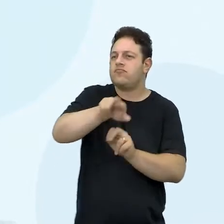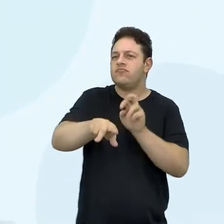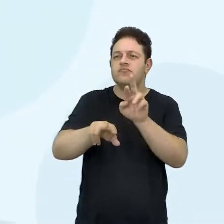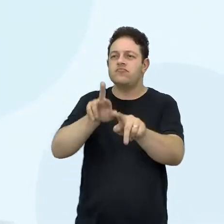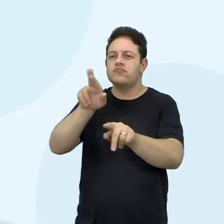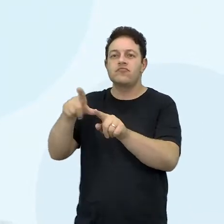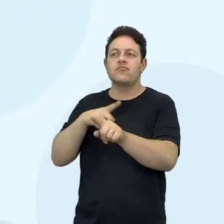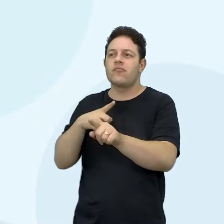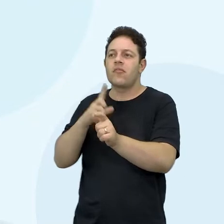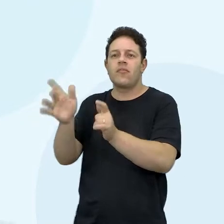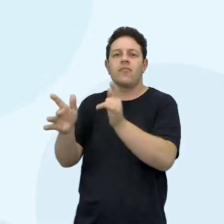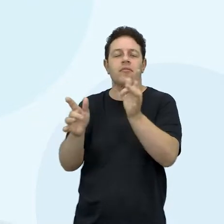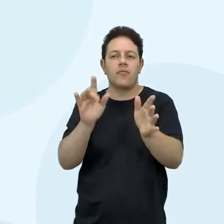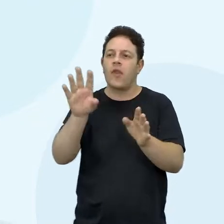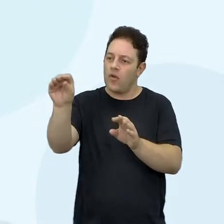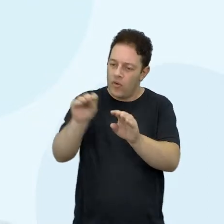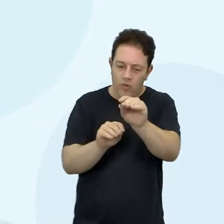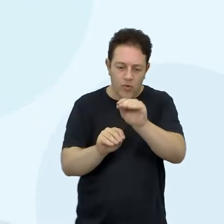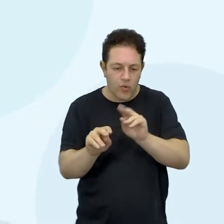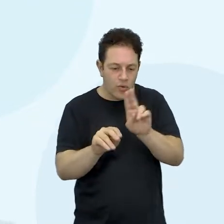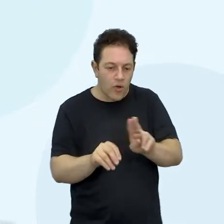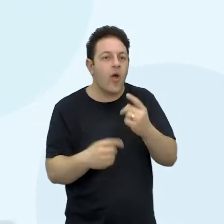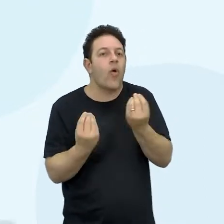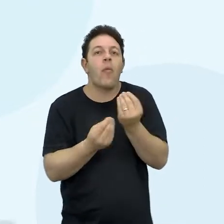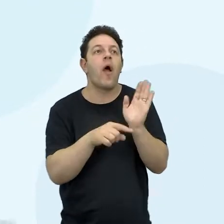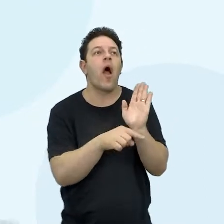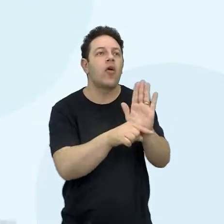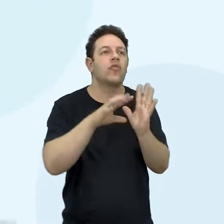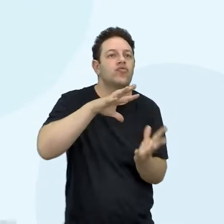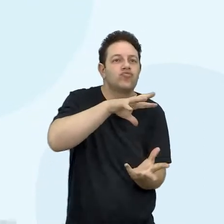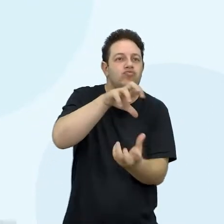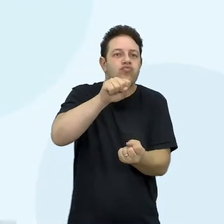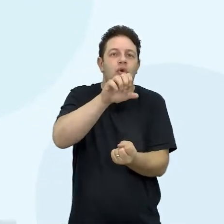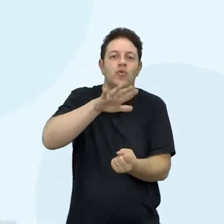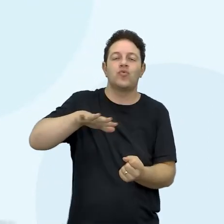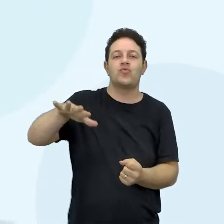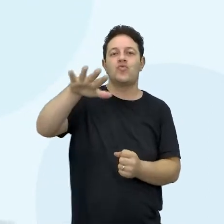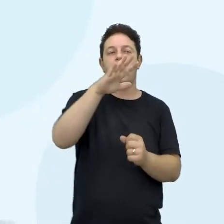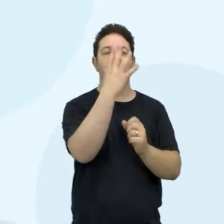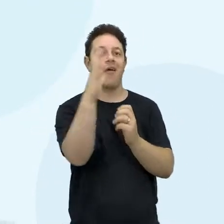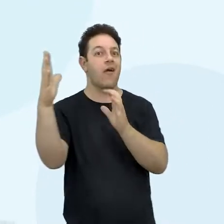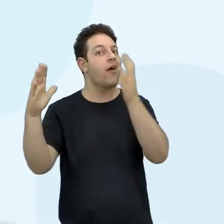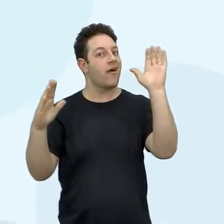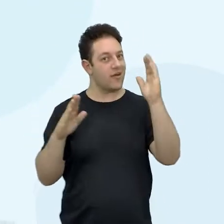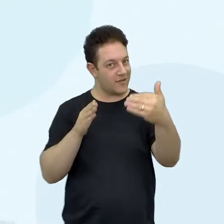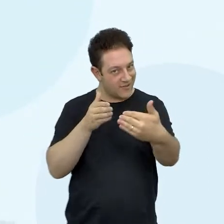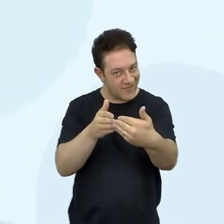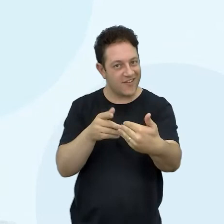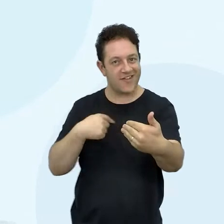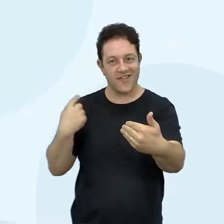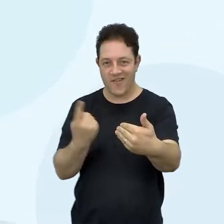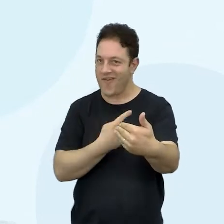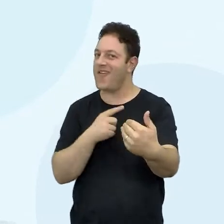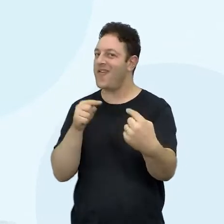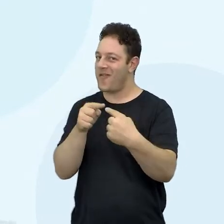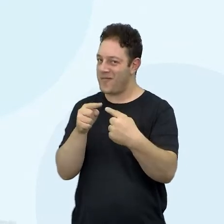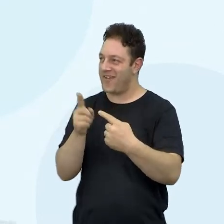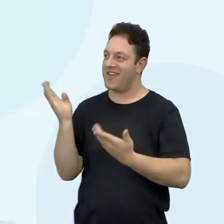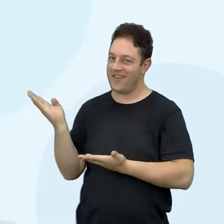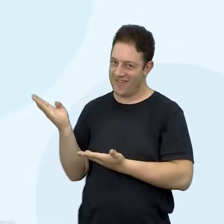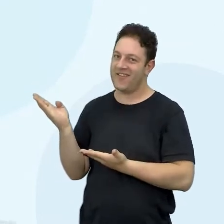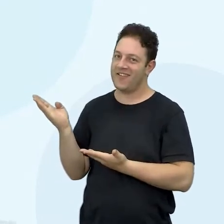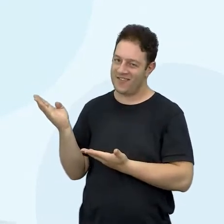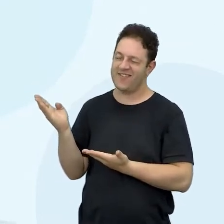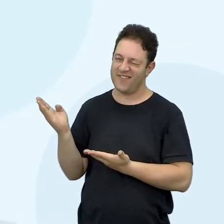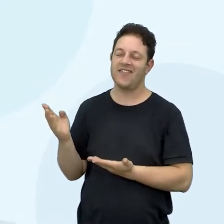disponíveis e os impactos socioambientais. Está falando diretamente com a gente aqui, né? E a concepção do nosso